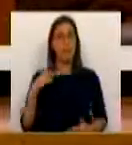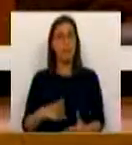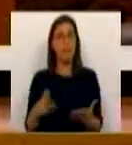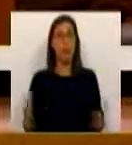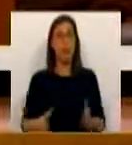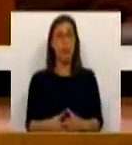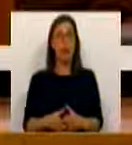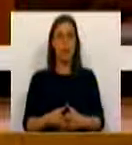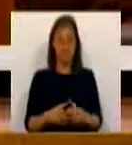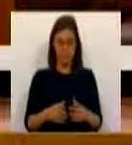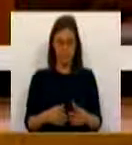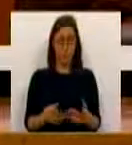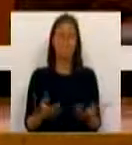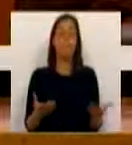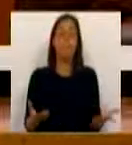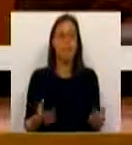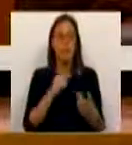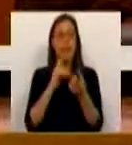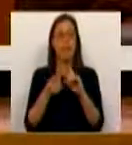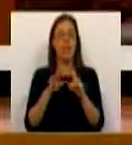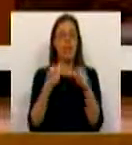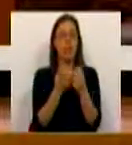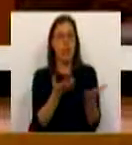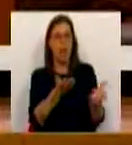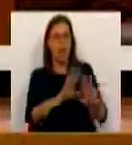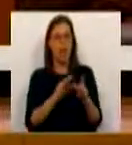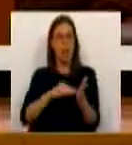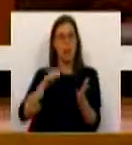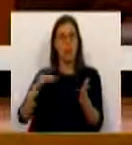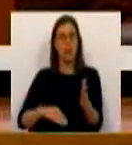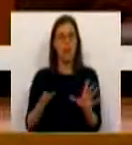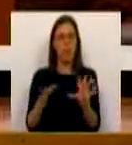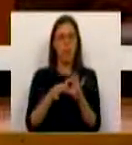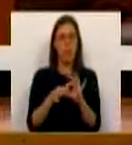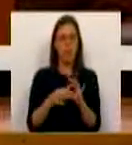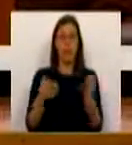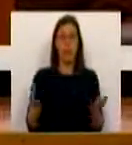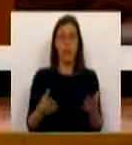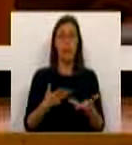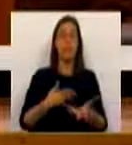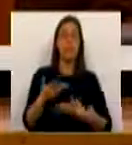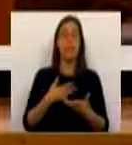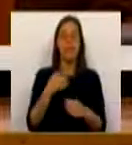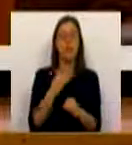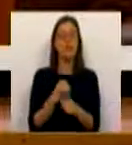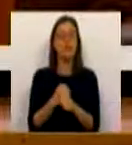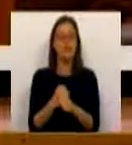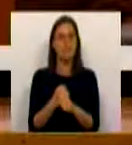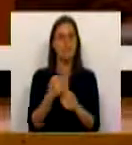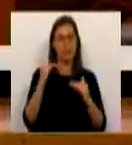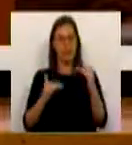Portugal, em detrimento do diálogo social, da contratação coletiva e de relações